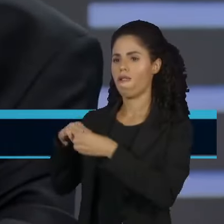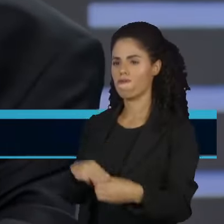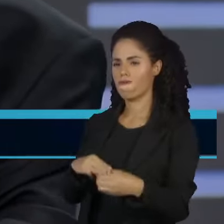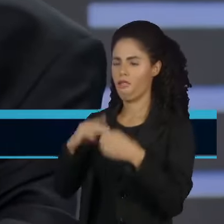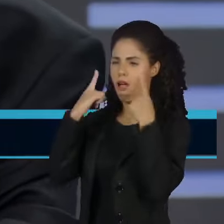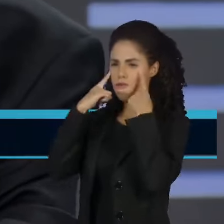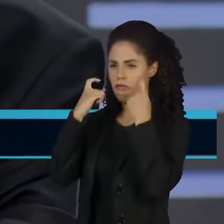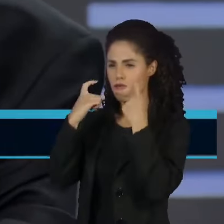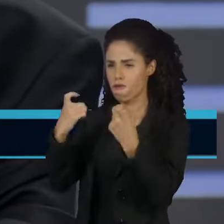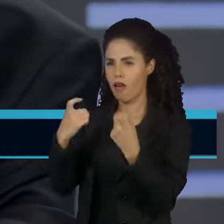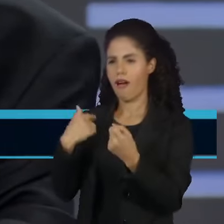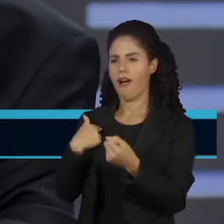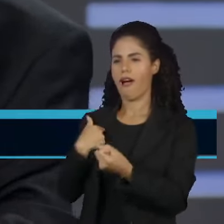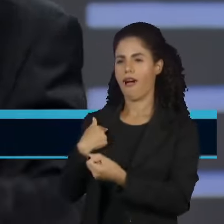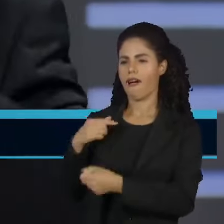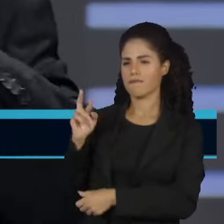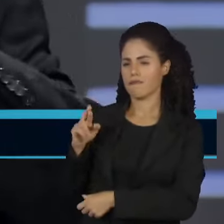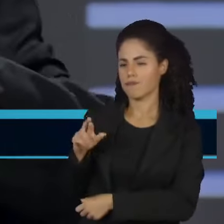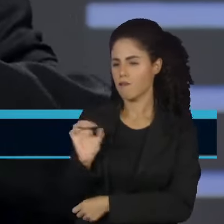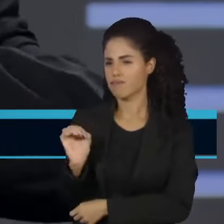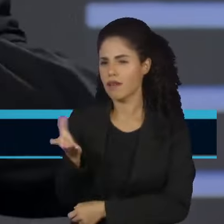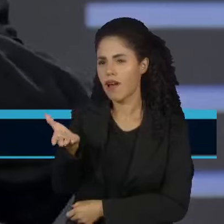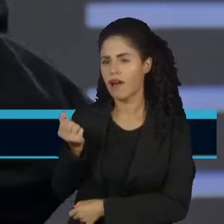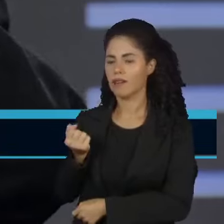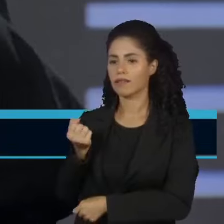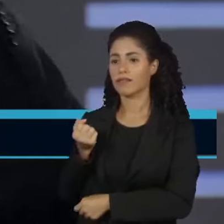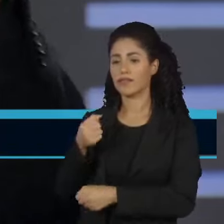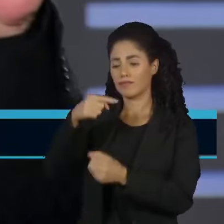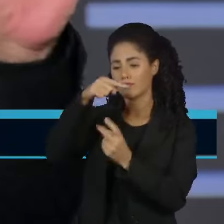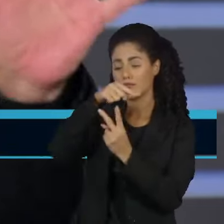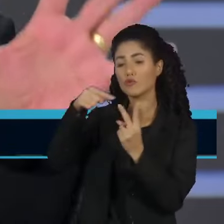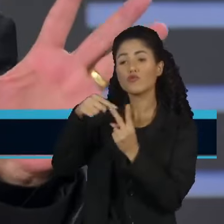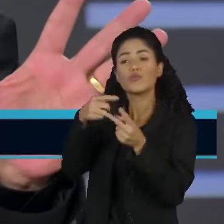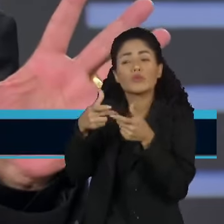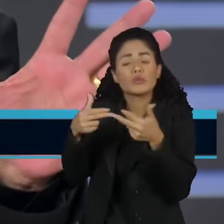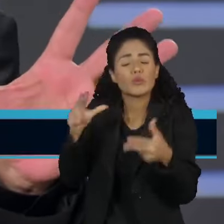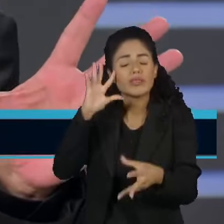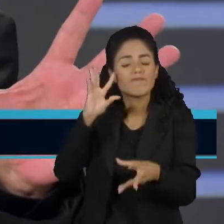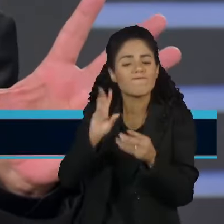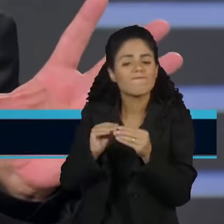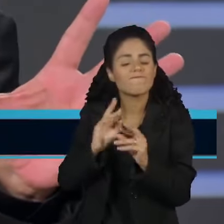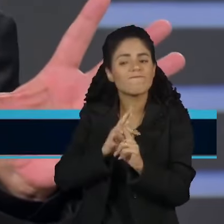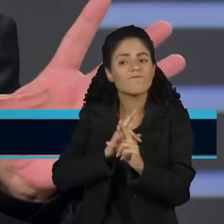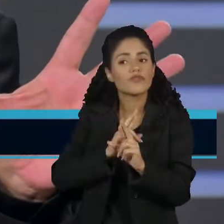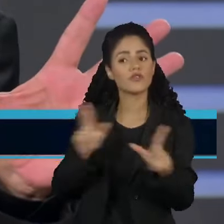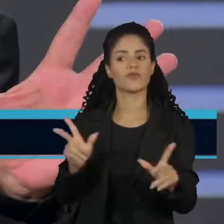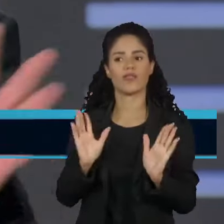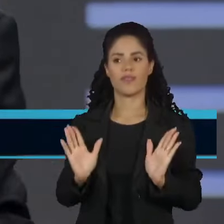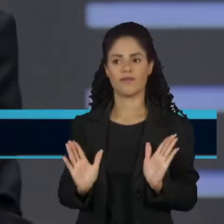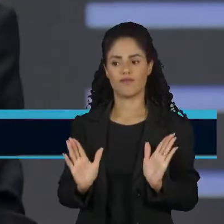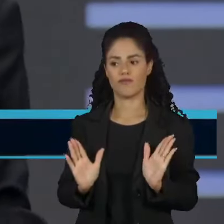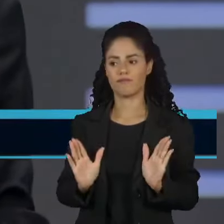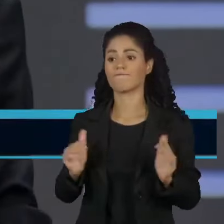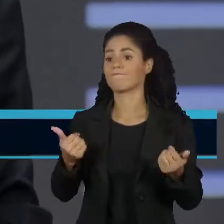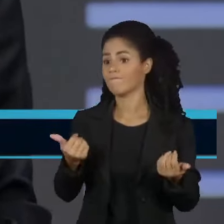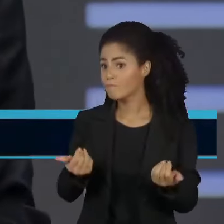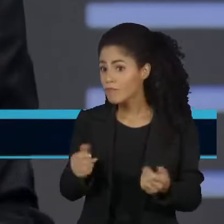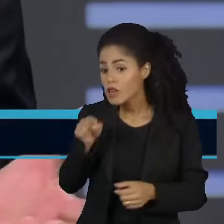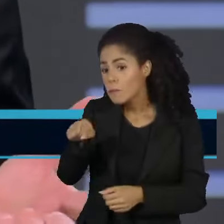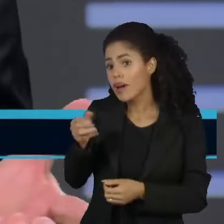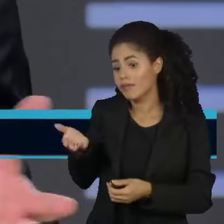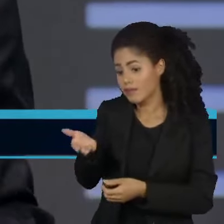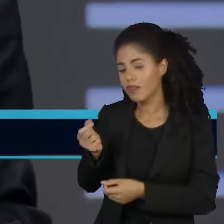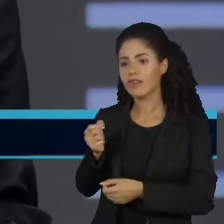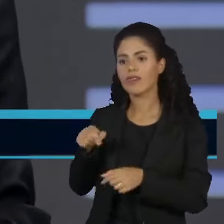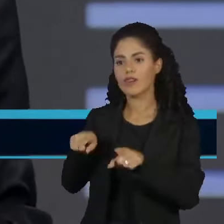malvado, cruel, que nunca tem razão. Ou seja, são duas visões super estereotipadas, de certa forma, né? Agora, no caso